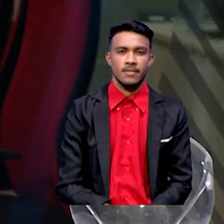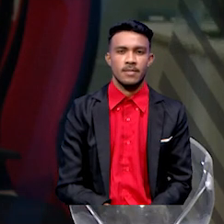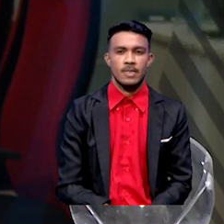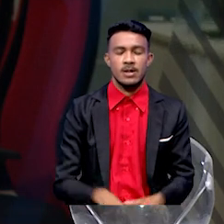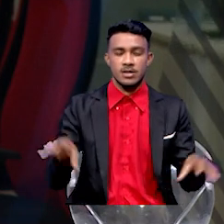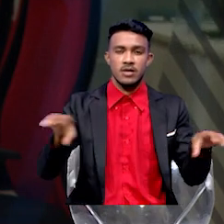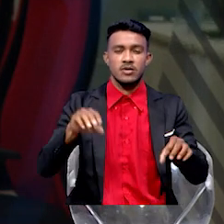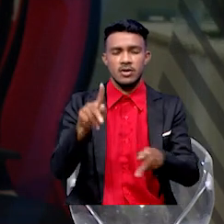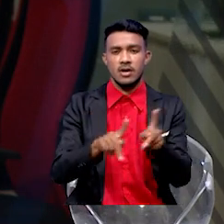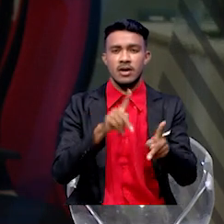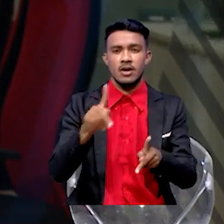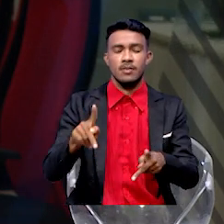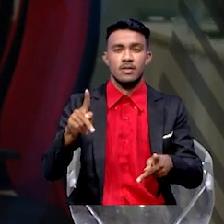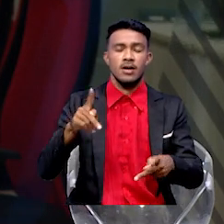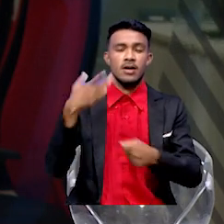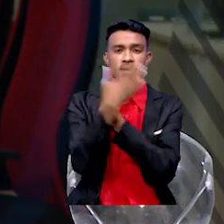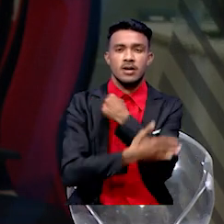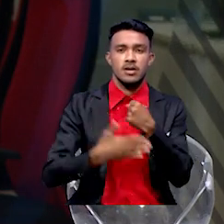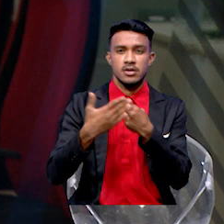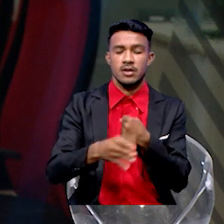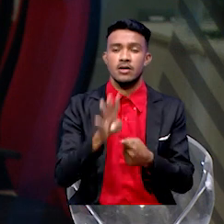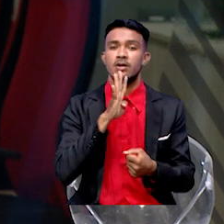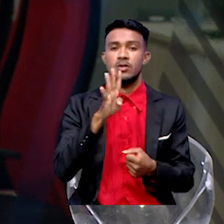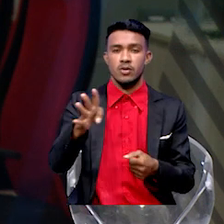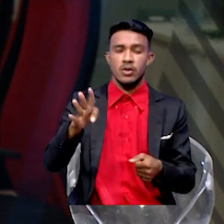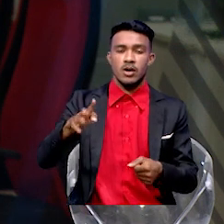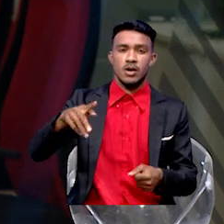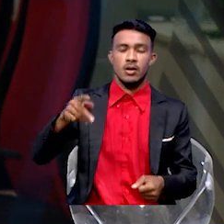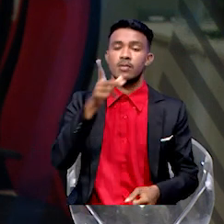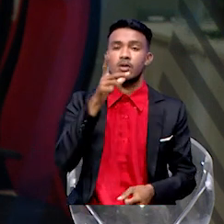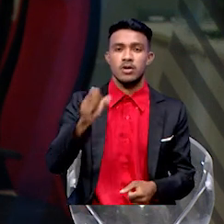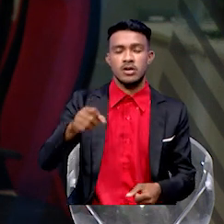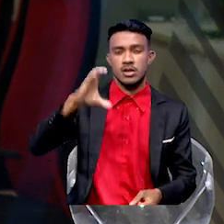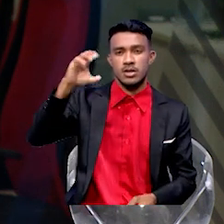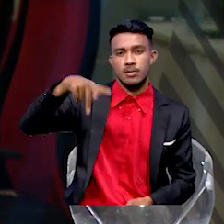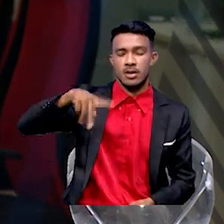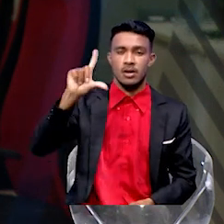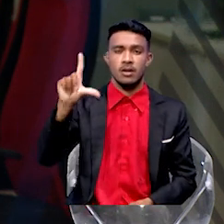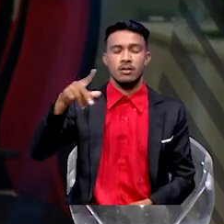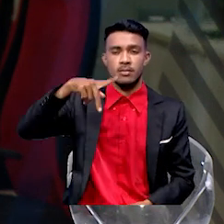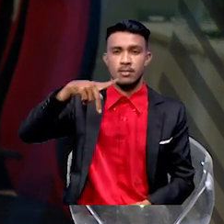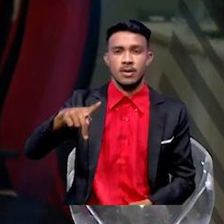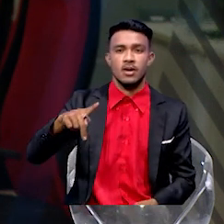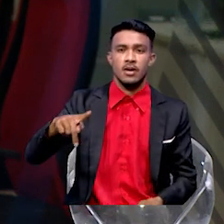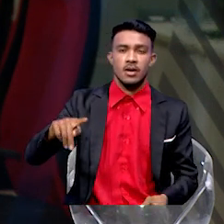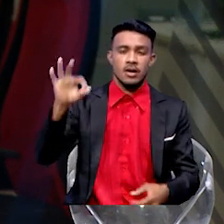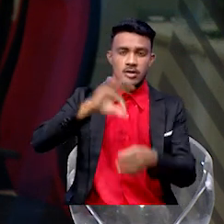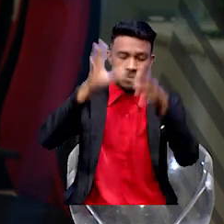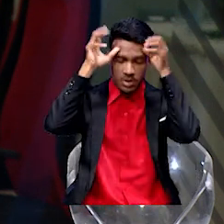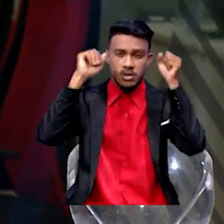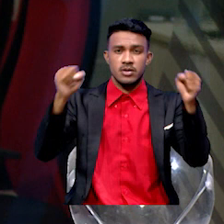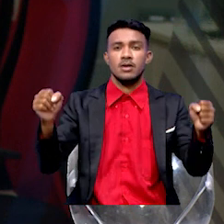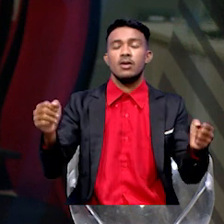Missão Comunidade País Língua Portuguesa CPLP considera eleição presidencial halal